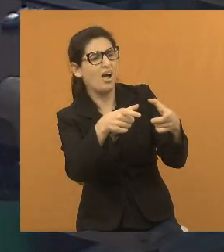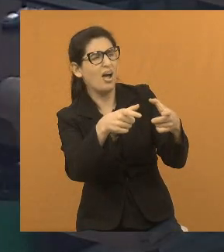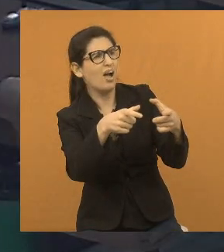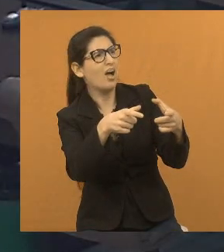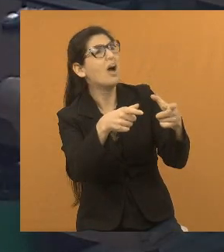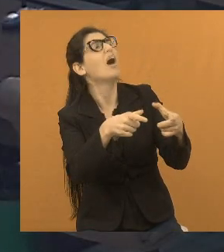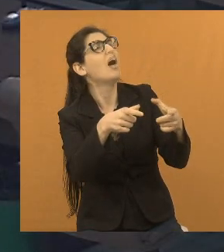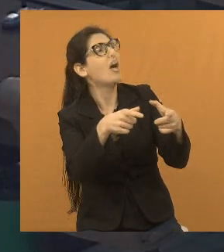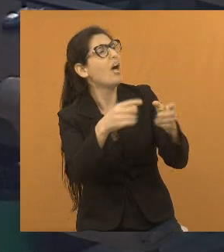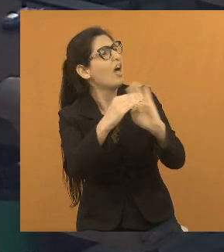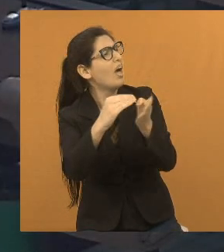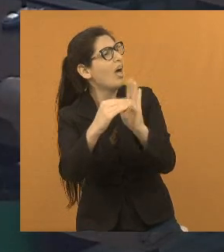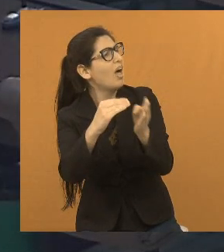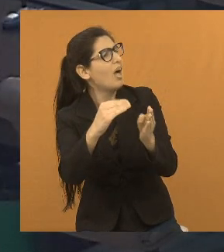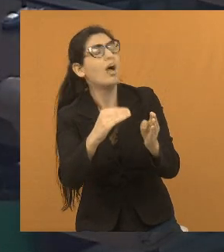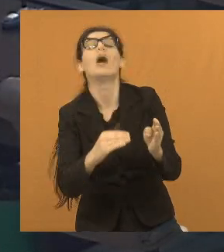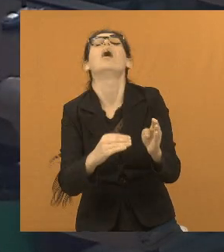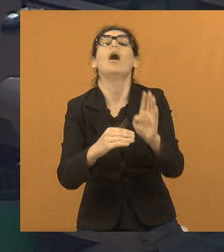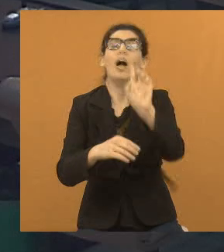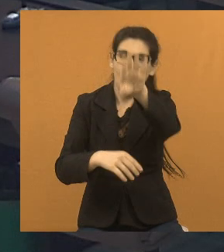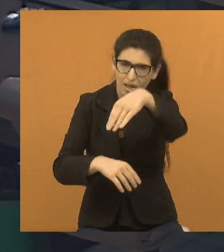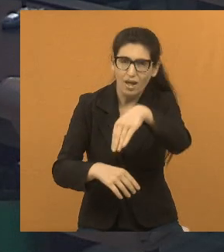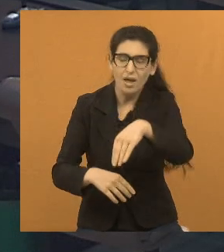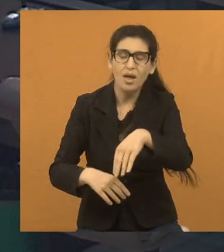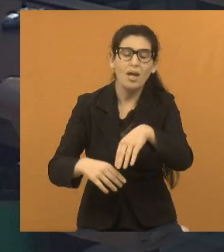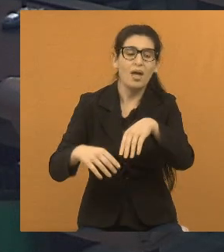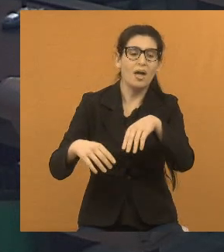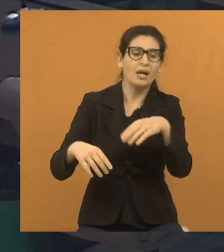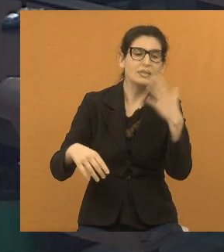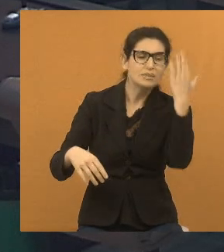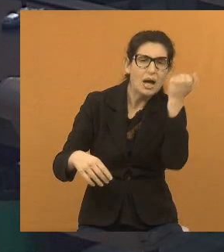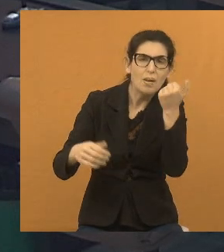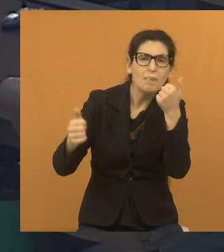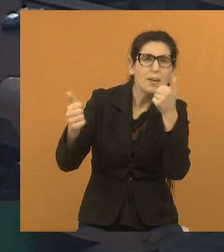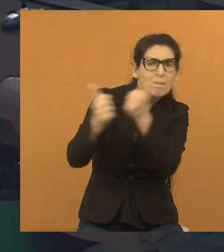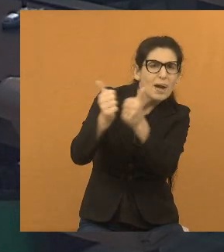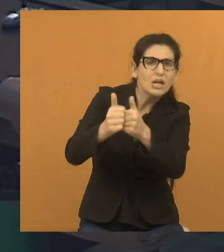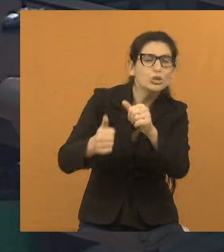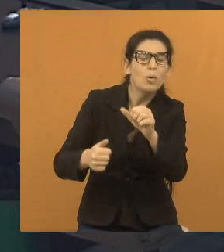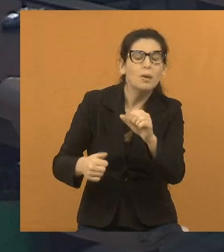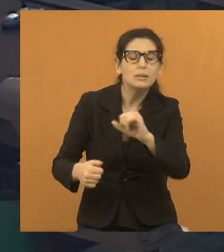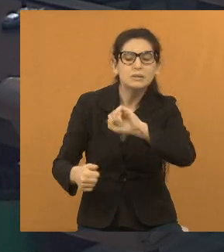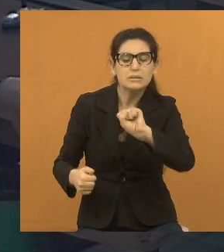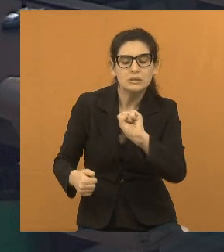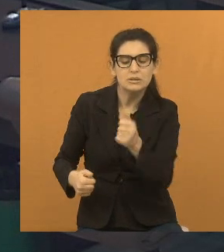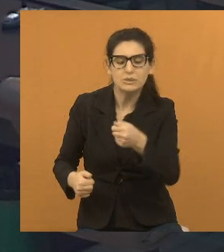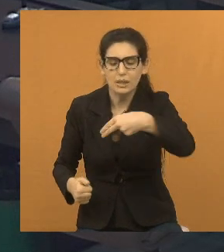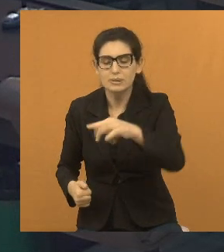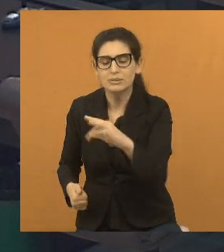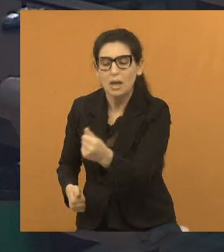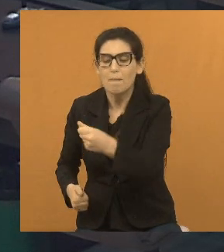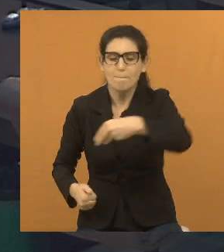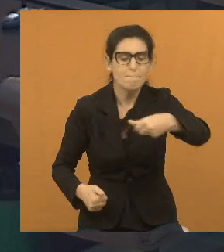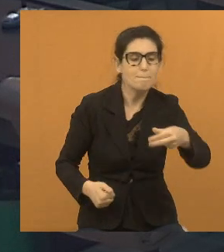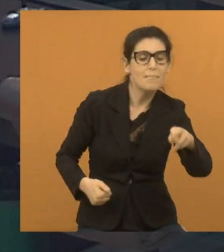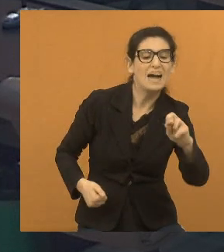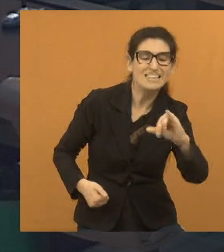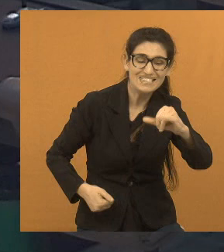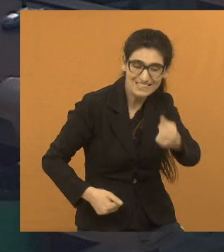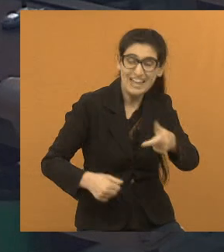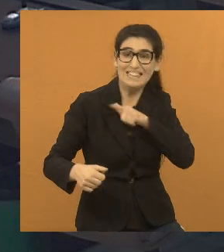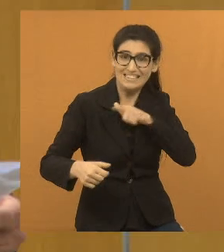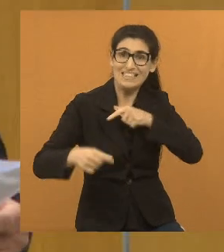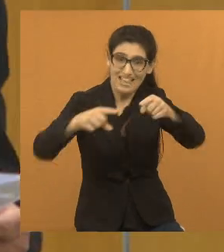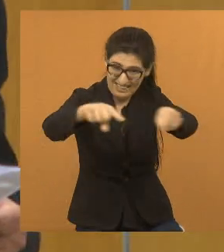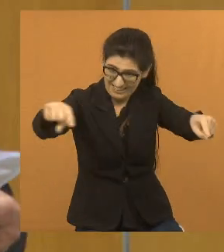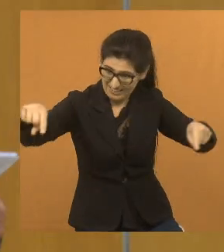Maria? Ali na próxima, onde você está, que é no Jardim Santa Maria, temos atividades na quadra do